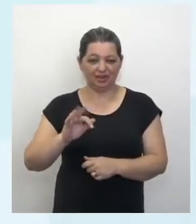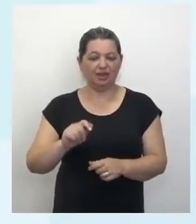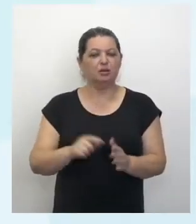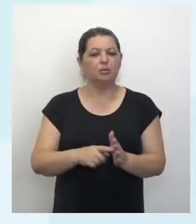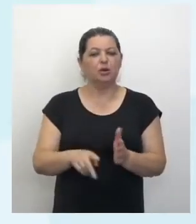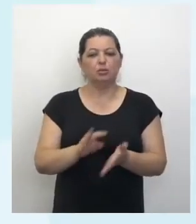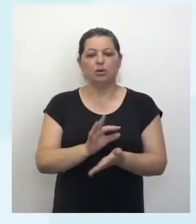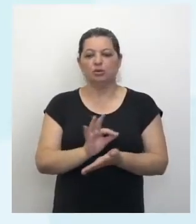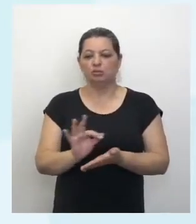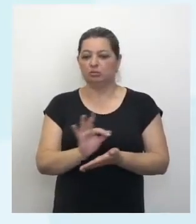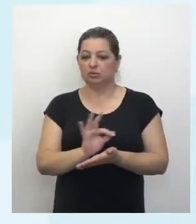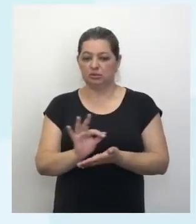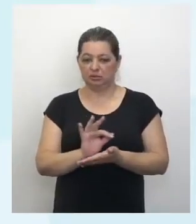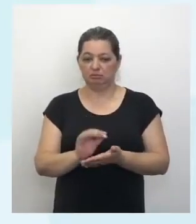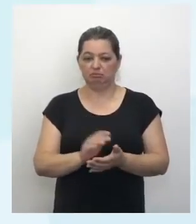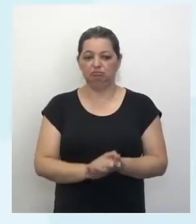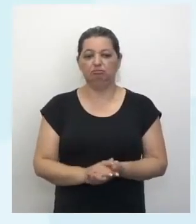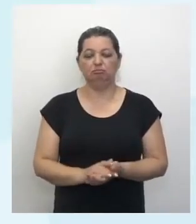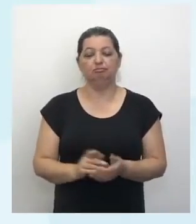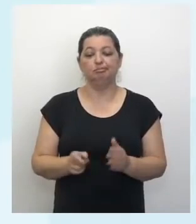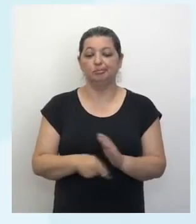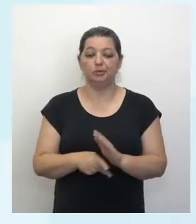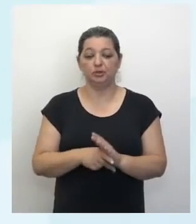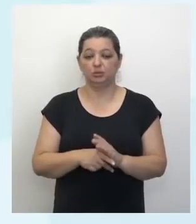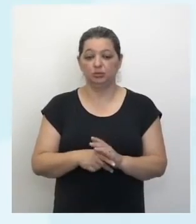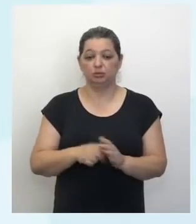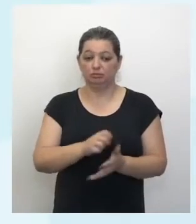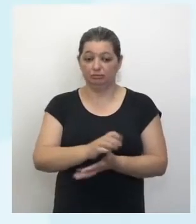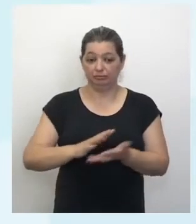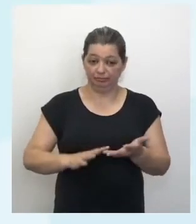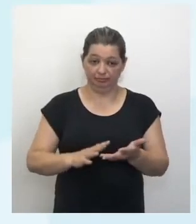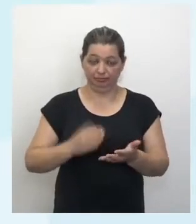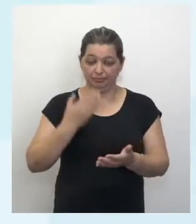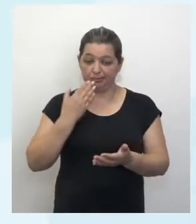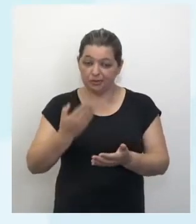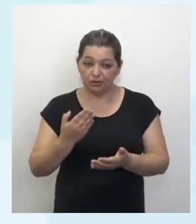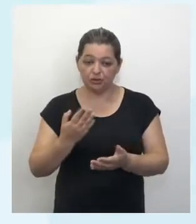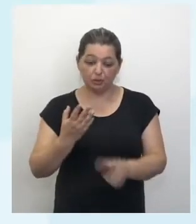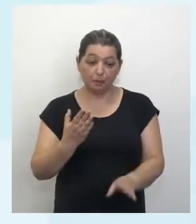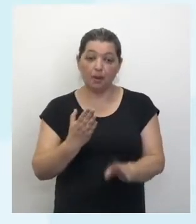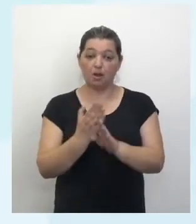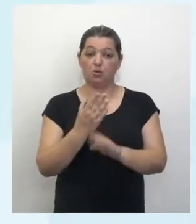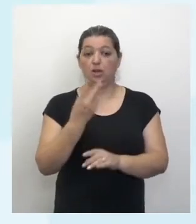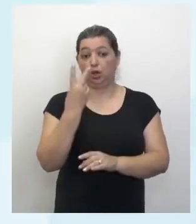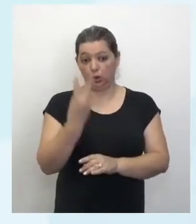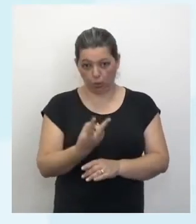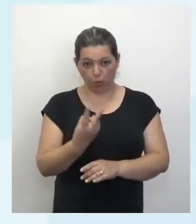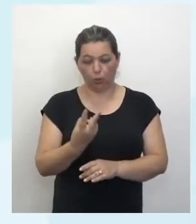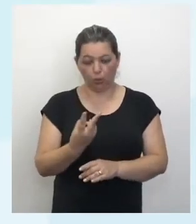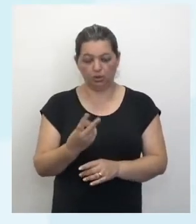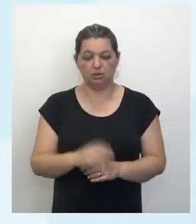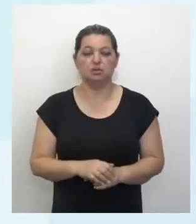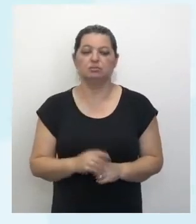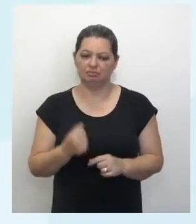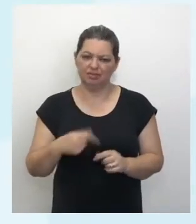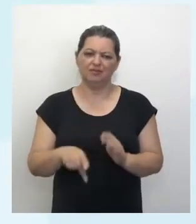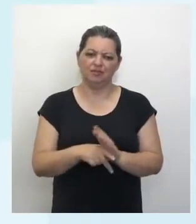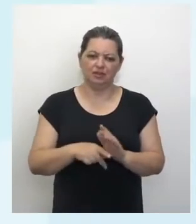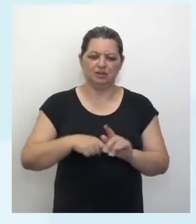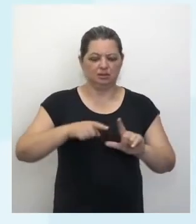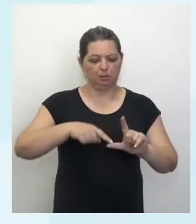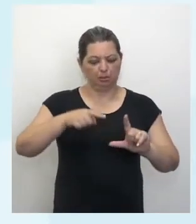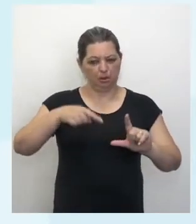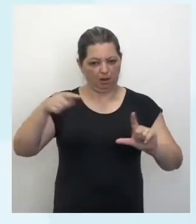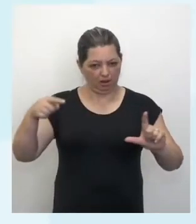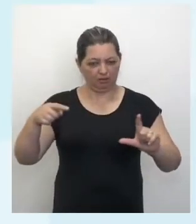funções, né? Ele foi muito além. O exercício da tarefa pedia para achar 2 soluções, ele achou soluções, ele fez gráfico, né?